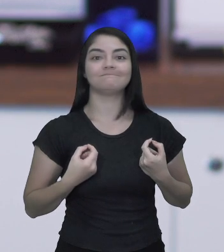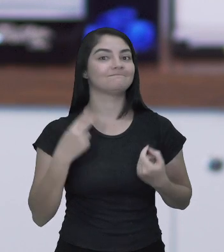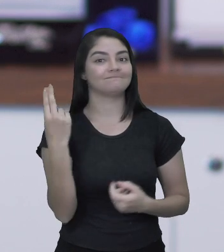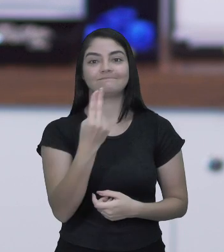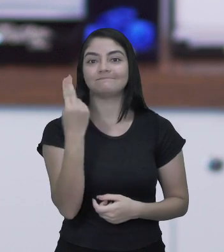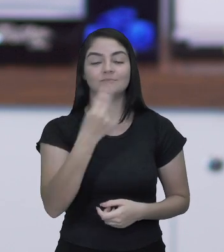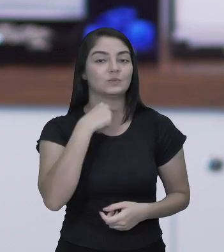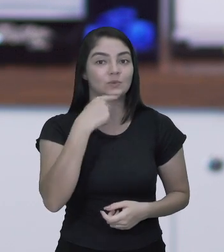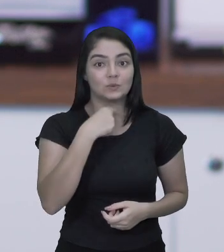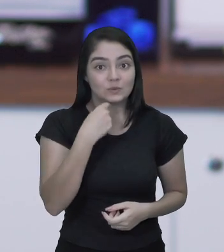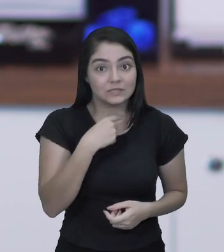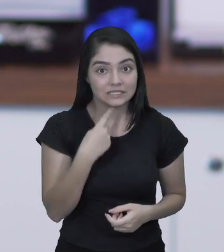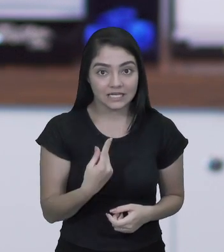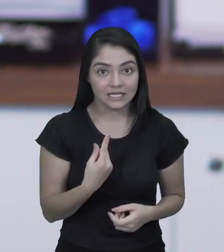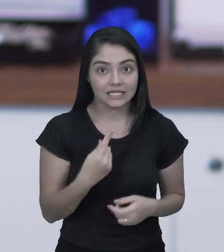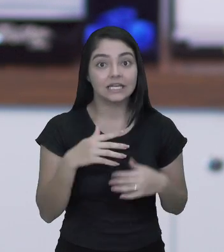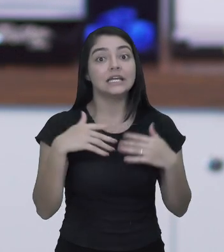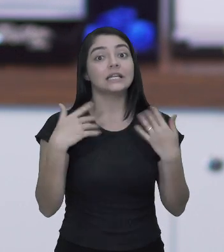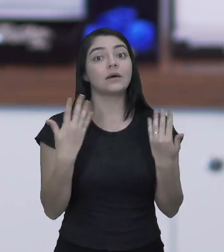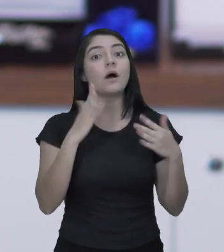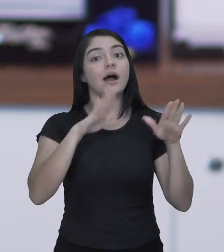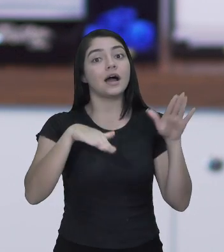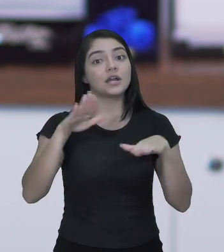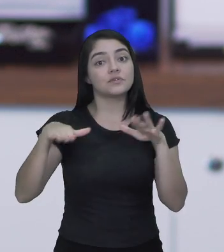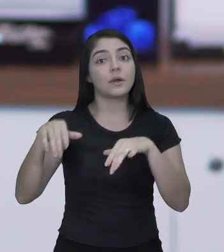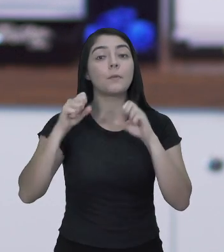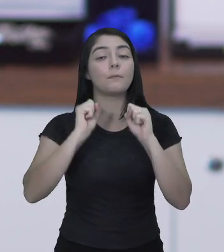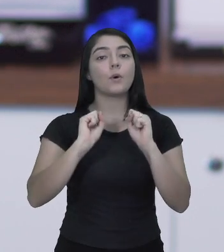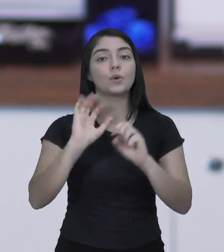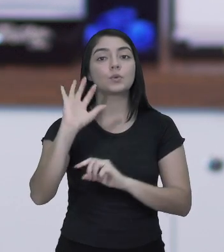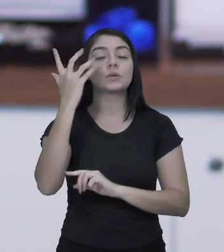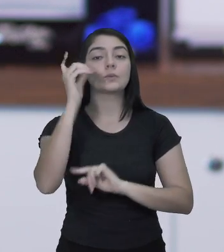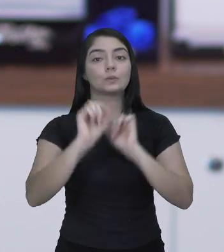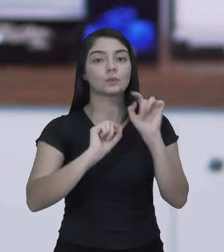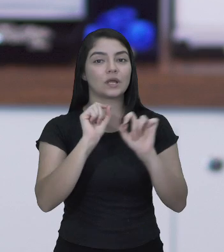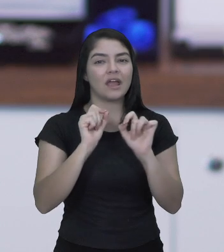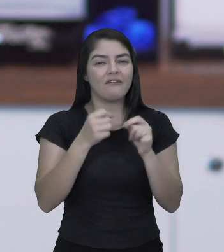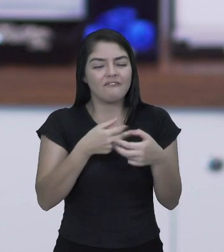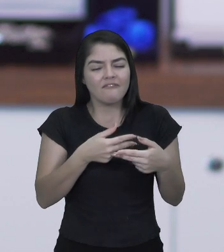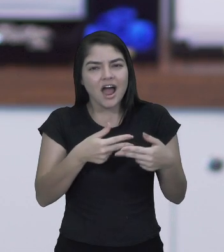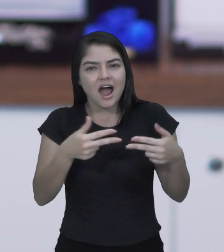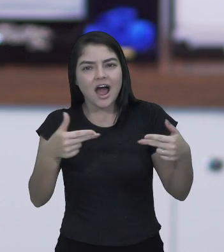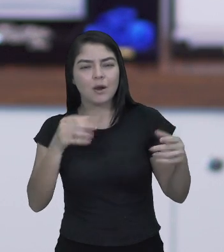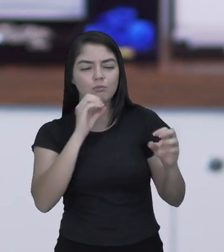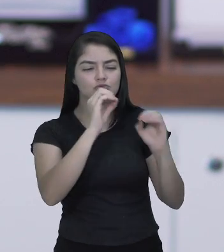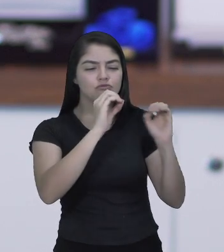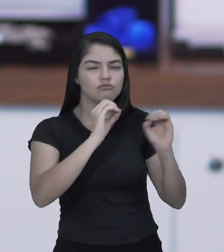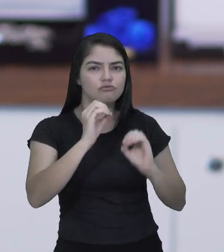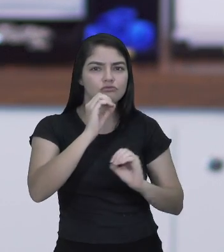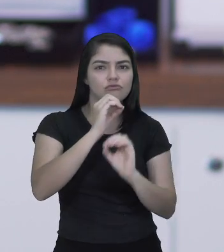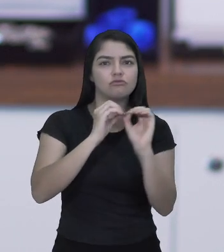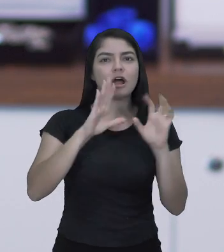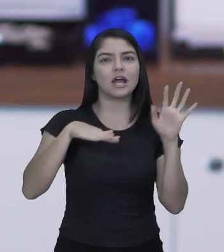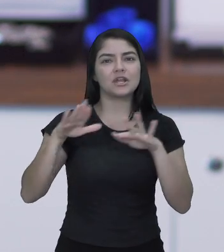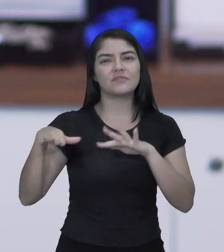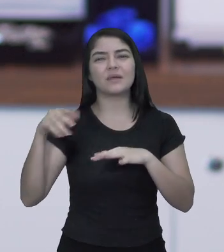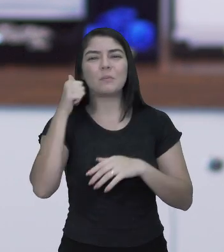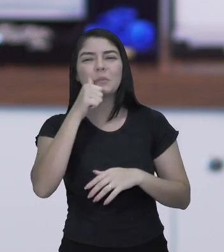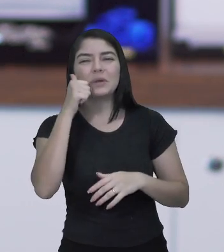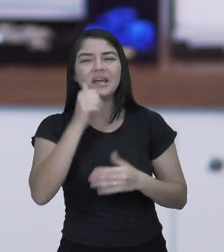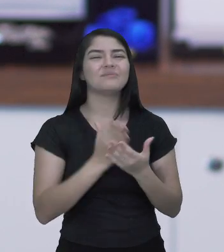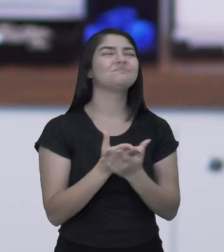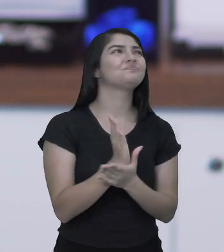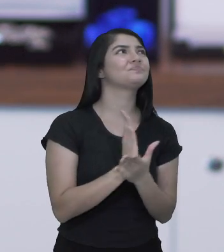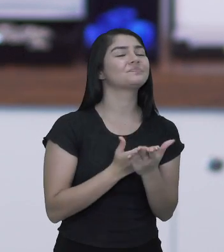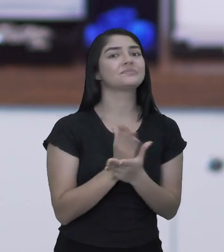da doença, pode aparecer a síndrome do ovário policístico, que causa desconforto para